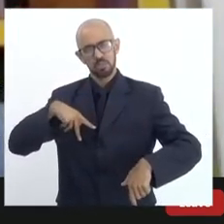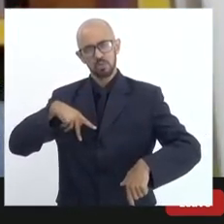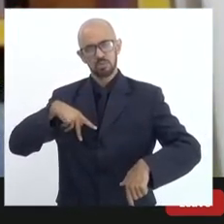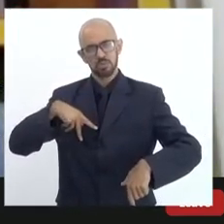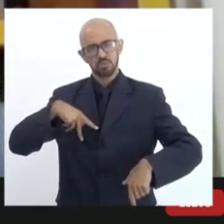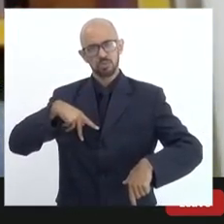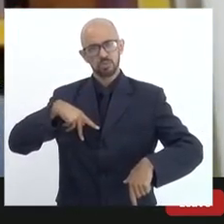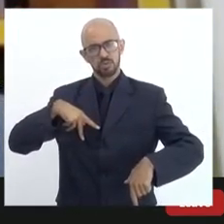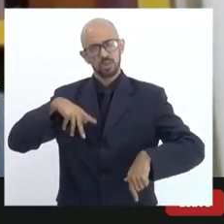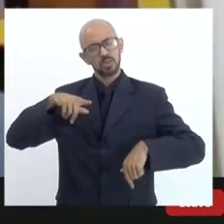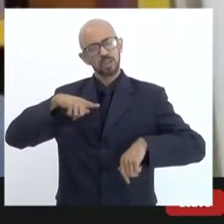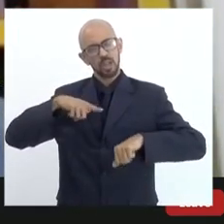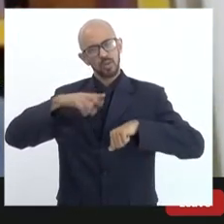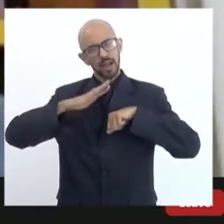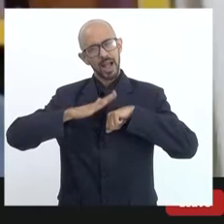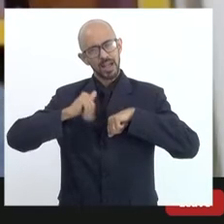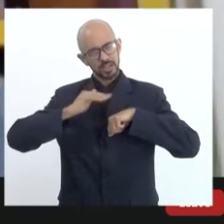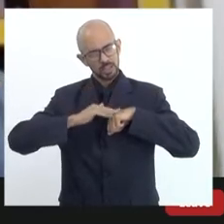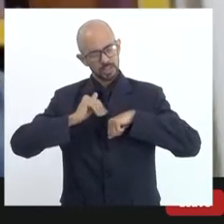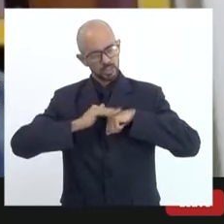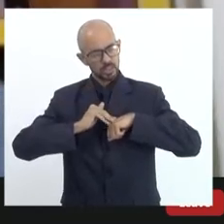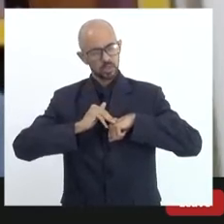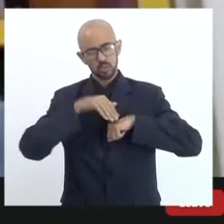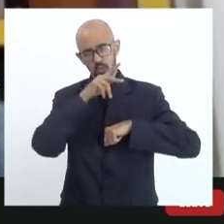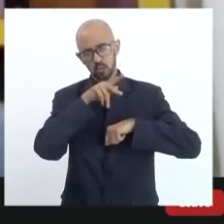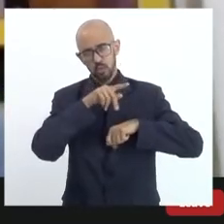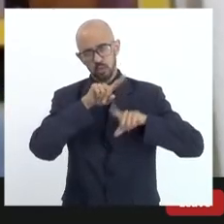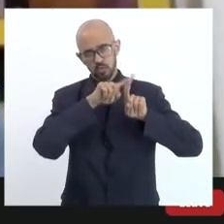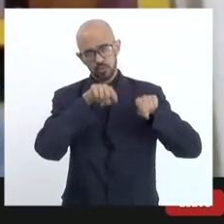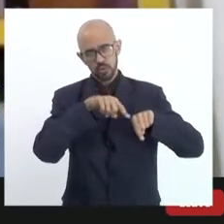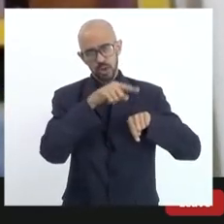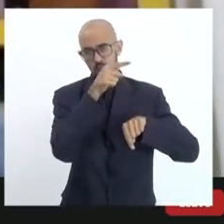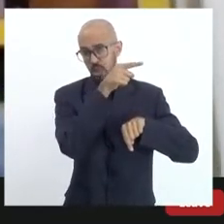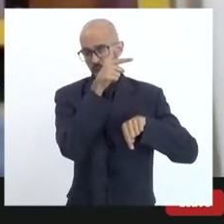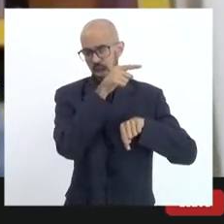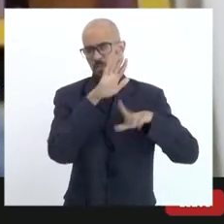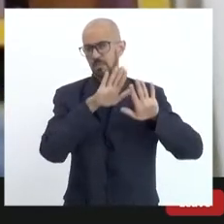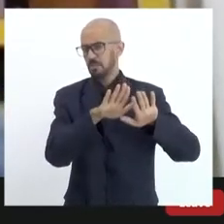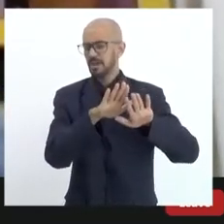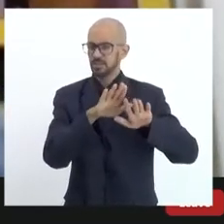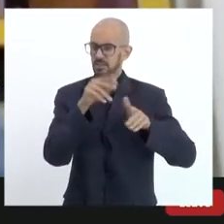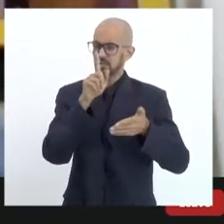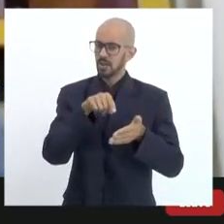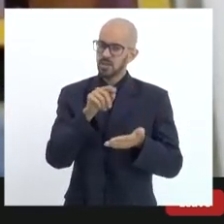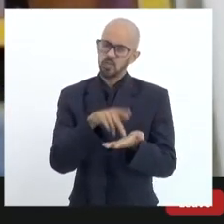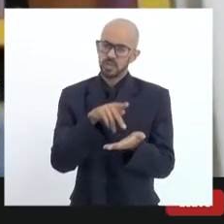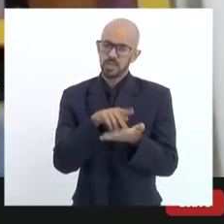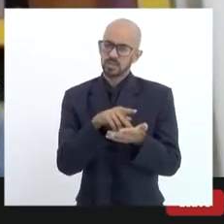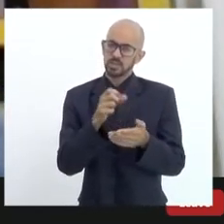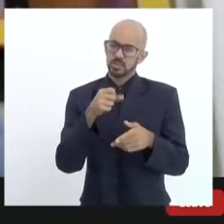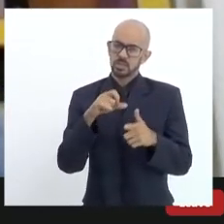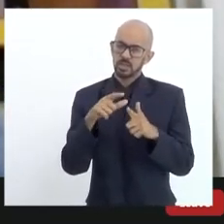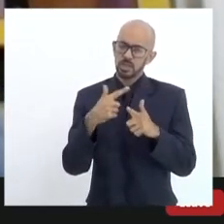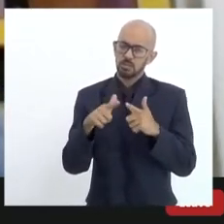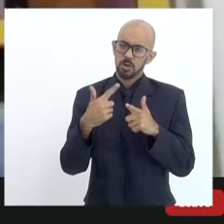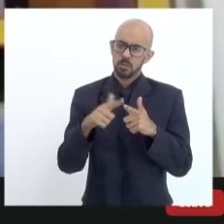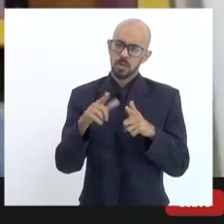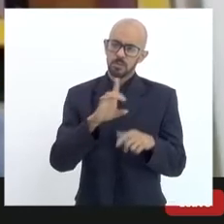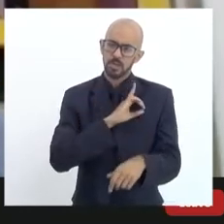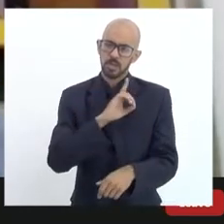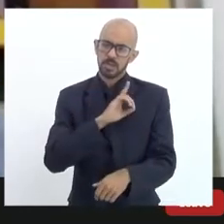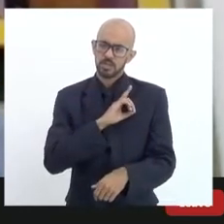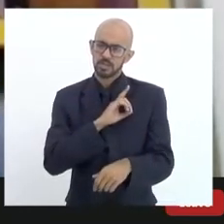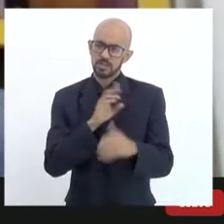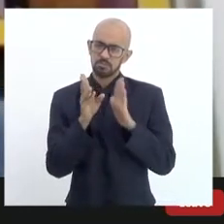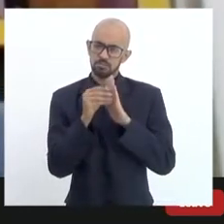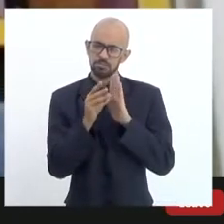Com todo o carinho que eu tenho ao pessoal do Ministério Público, mas isso é uma verdade, porque se tem problema na delegacia para registro e não